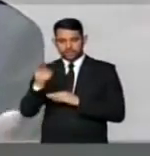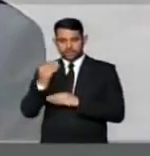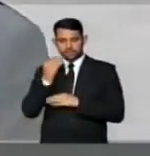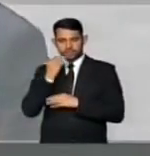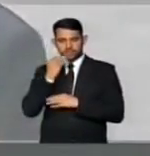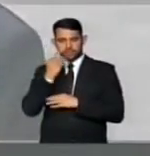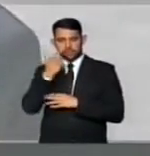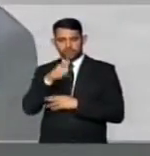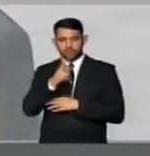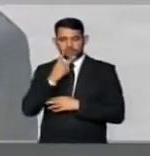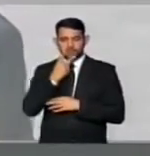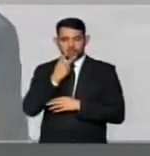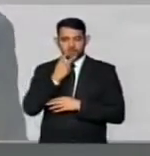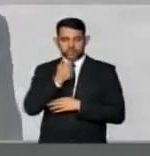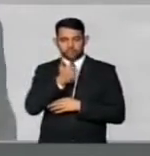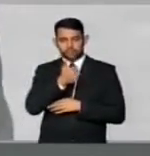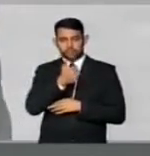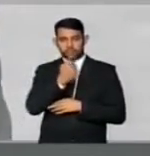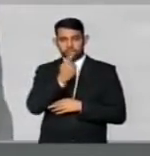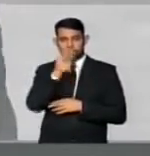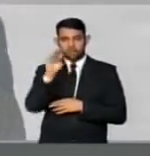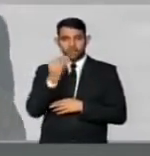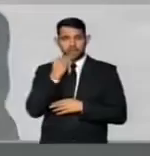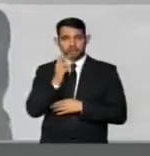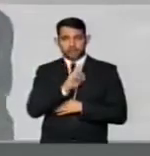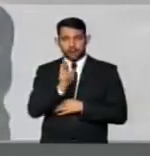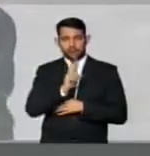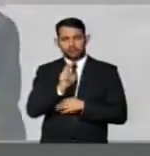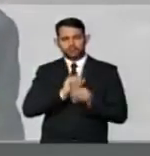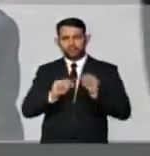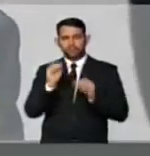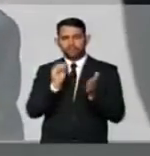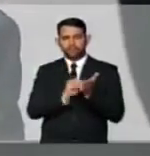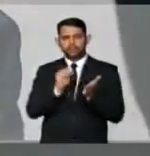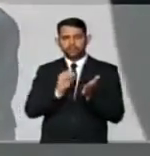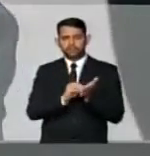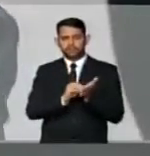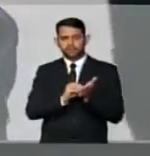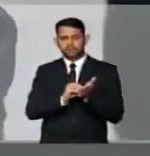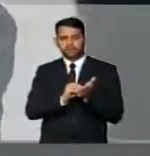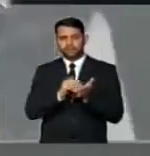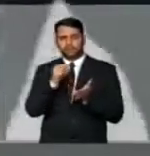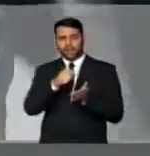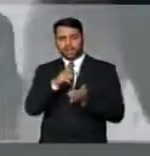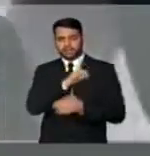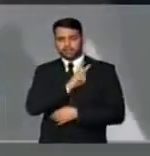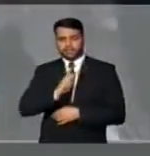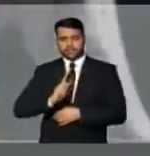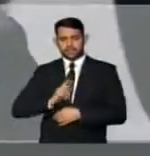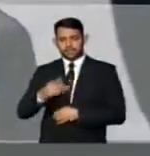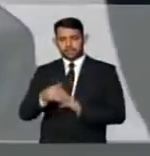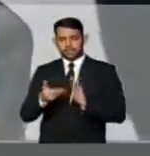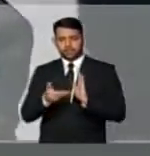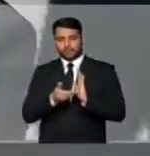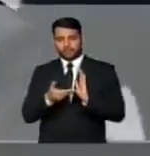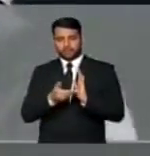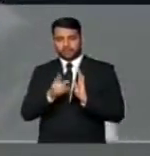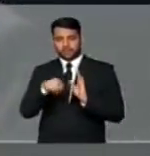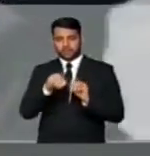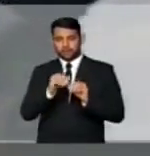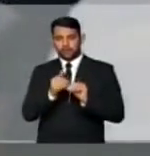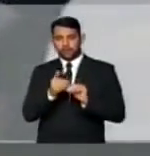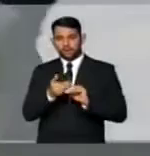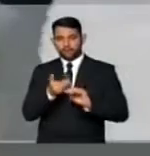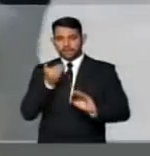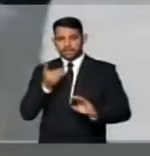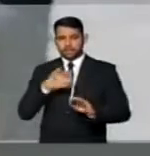milhões, outros falam de 1 bilhão de reais. O que que falta para esse presidente da Câmara ser afastado?